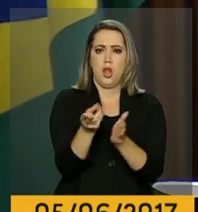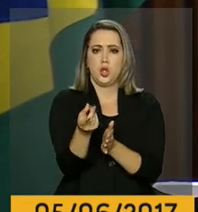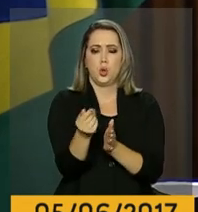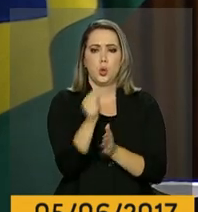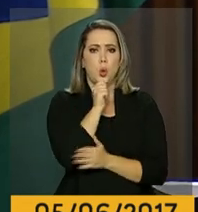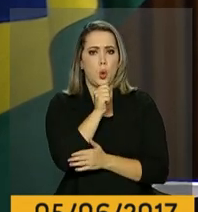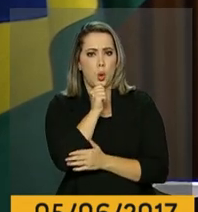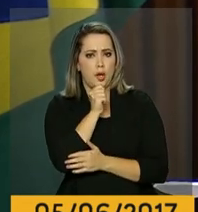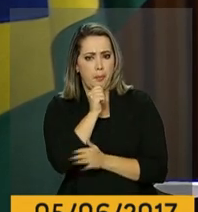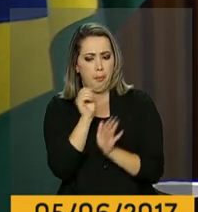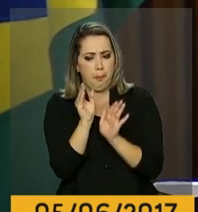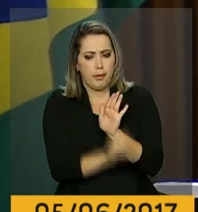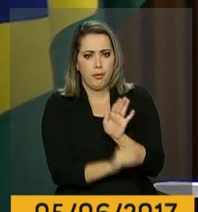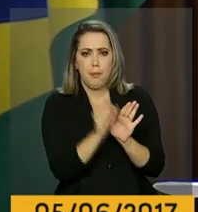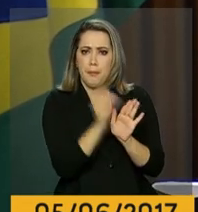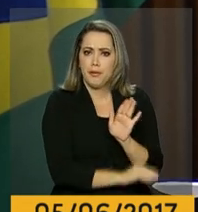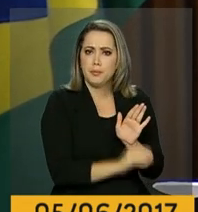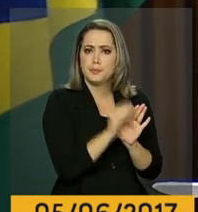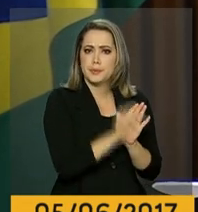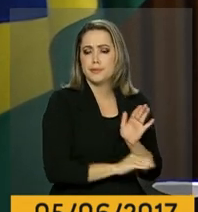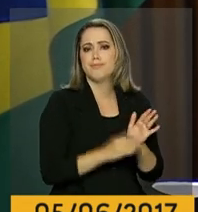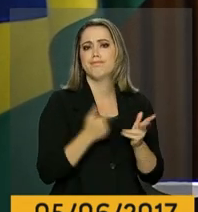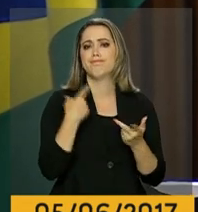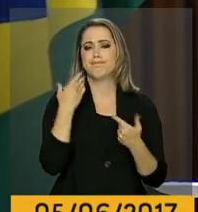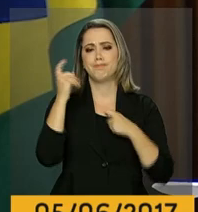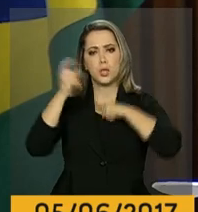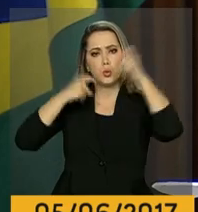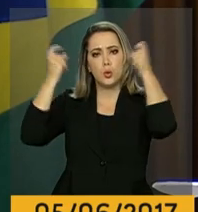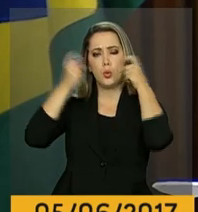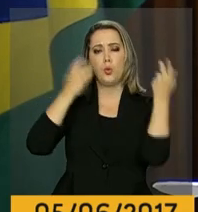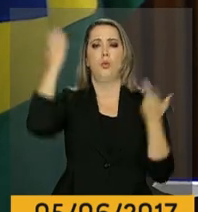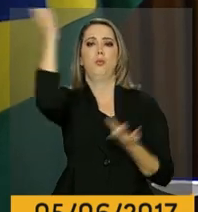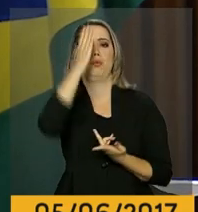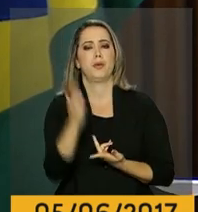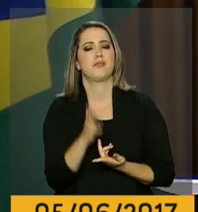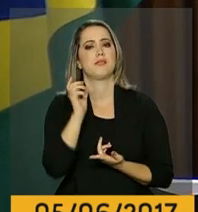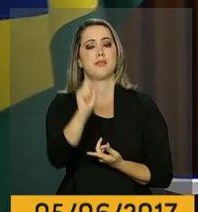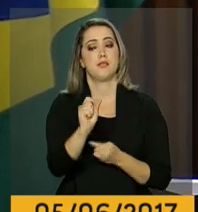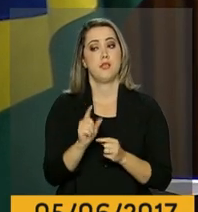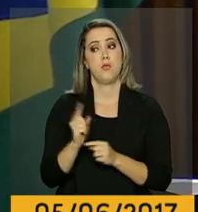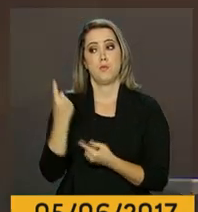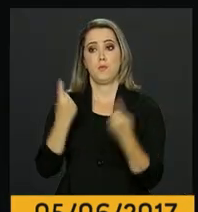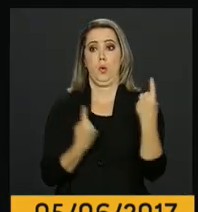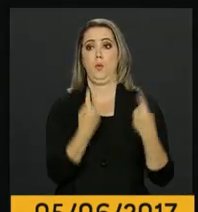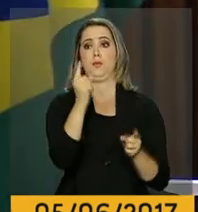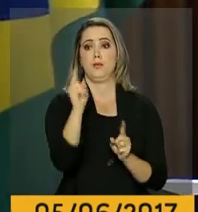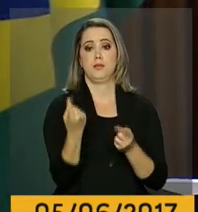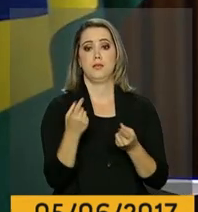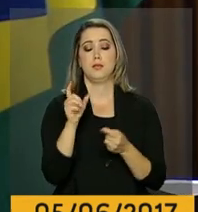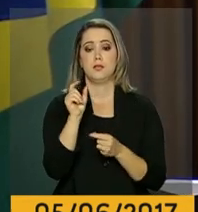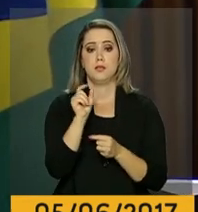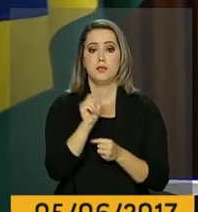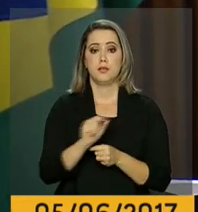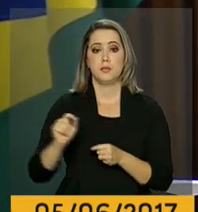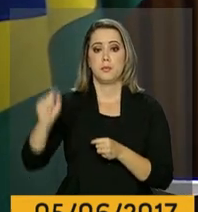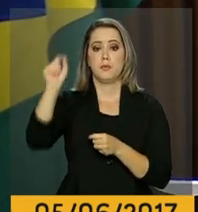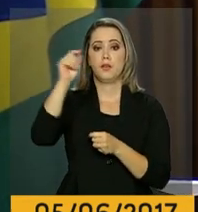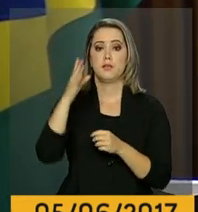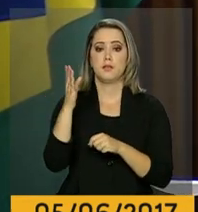assim perturba a vida dos brasileiros especialmente de algumas cidades brasileiras não é bom